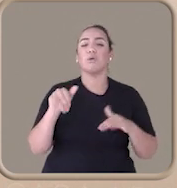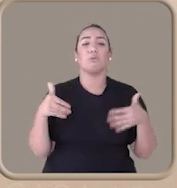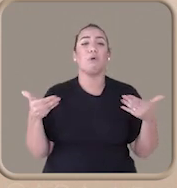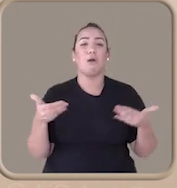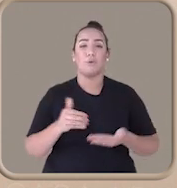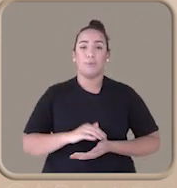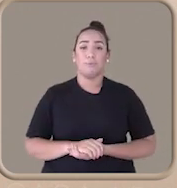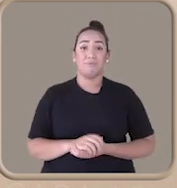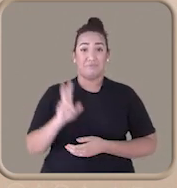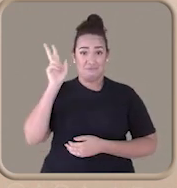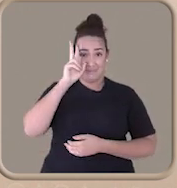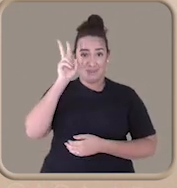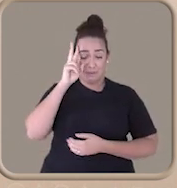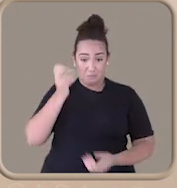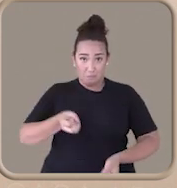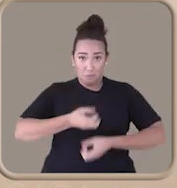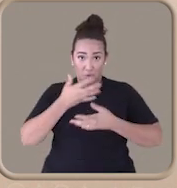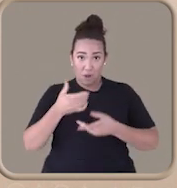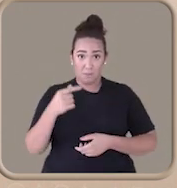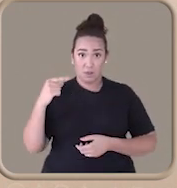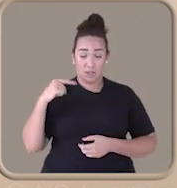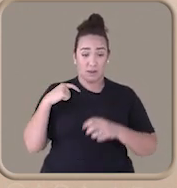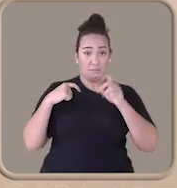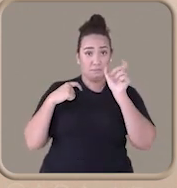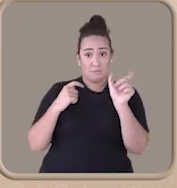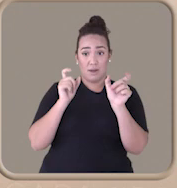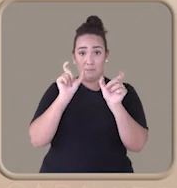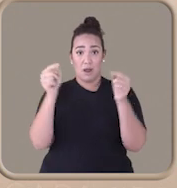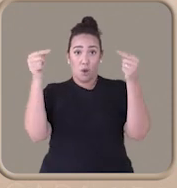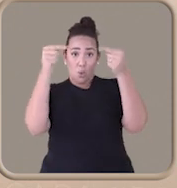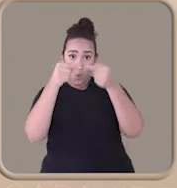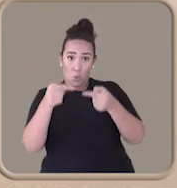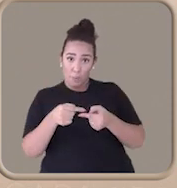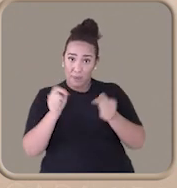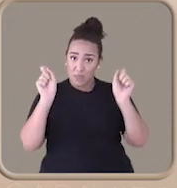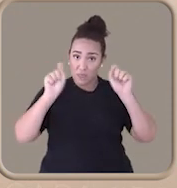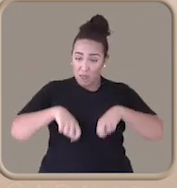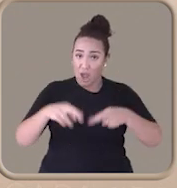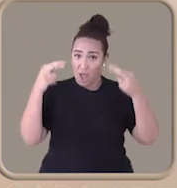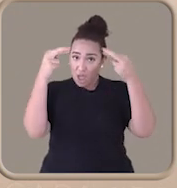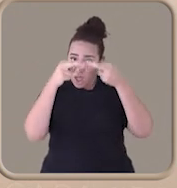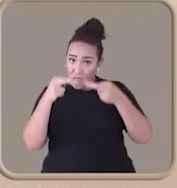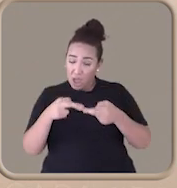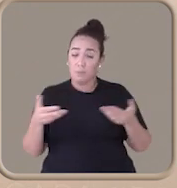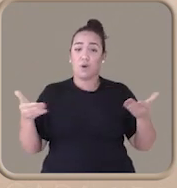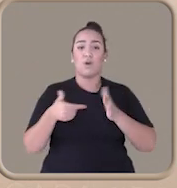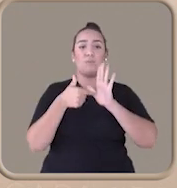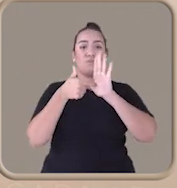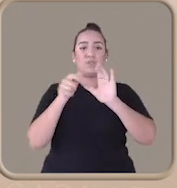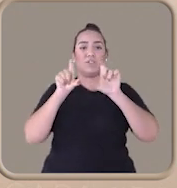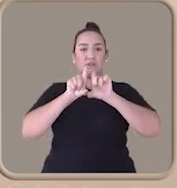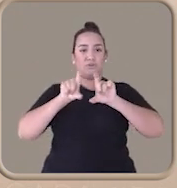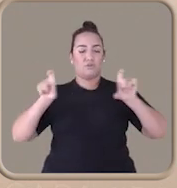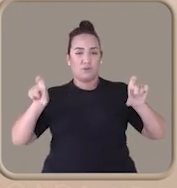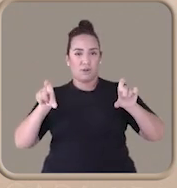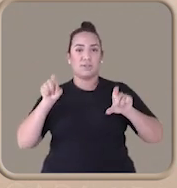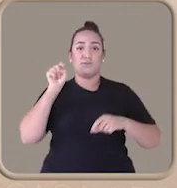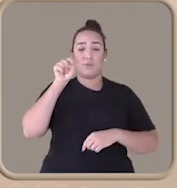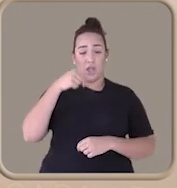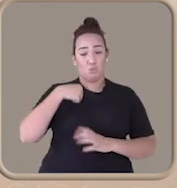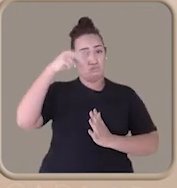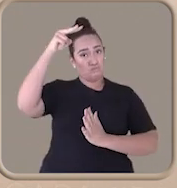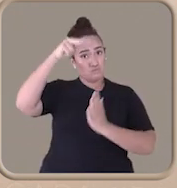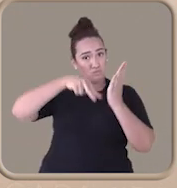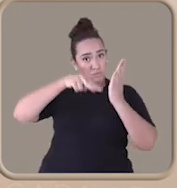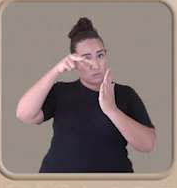é cheio de sons que rimam, ou seja, sons que combinam? Separei um trecho para te mostrar melhor. Enquanto eu leio,